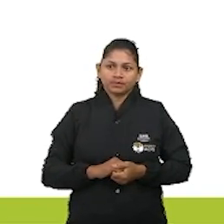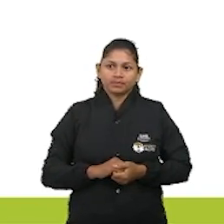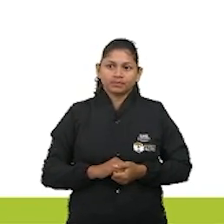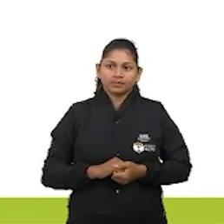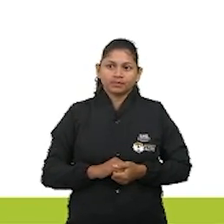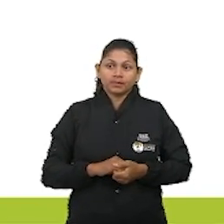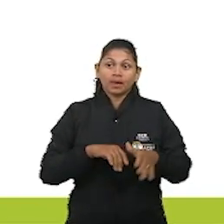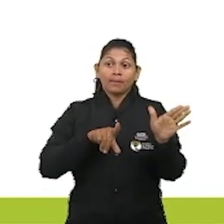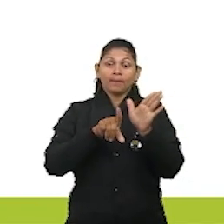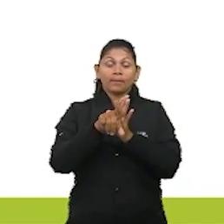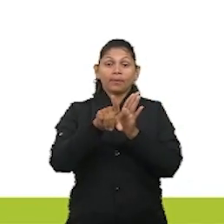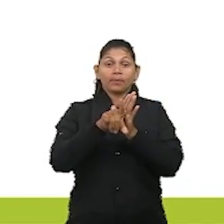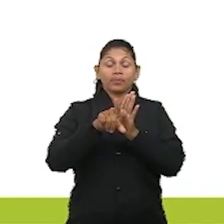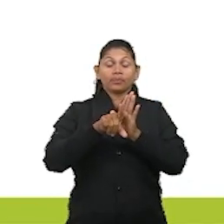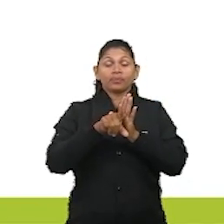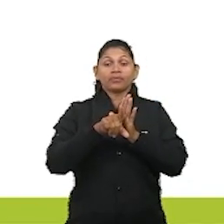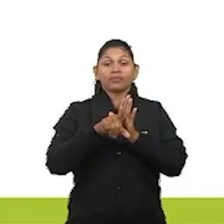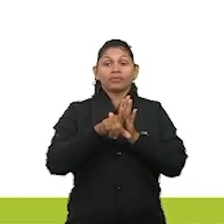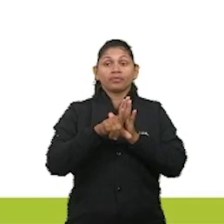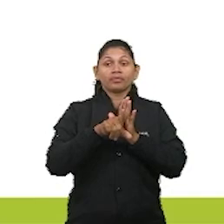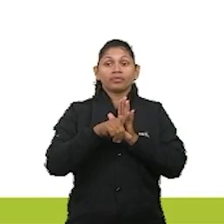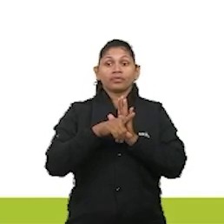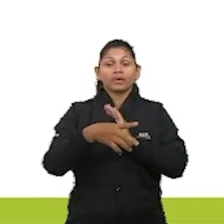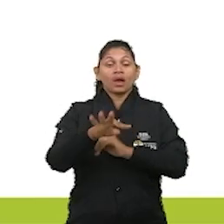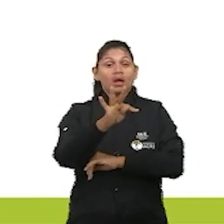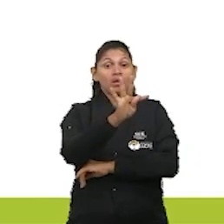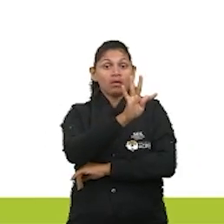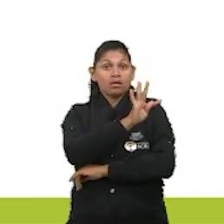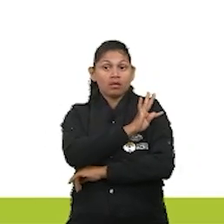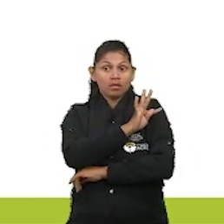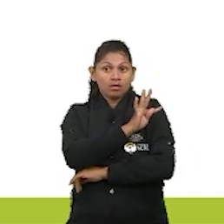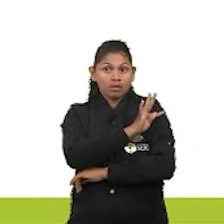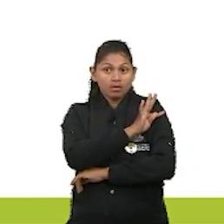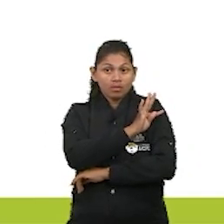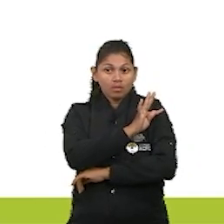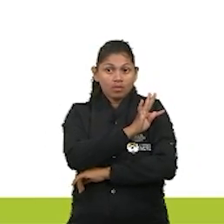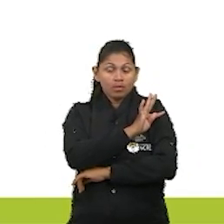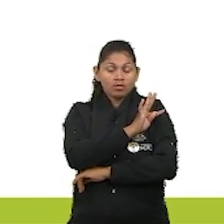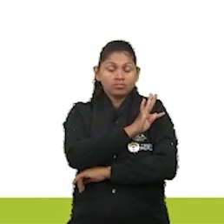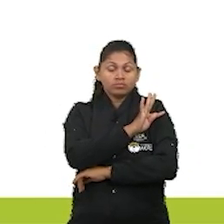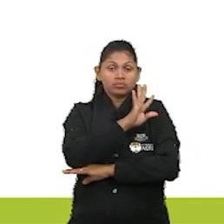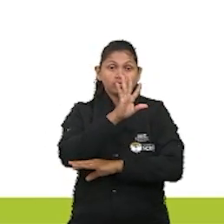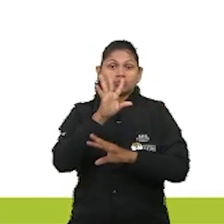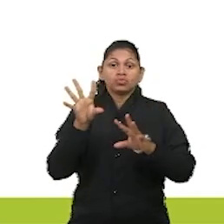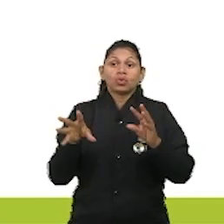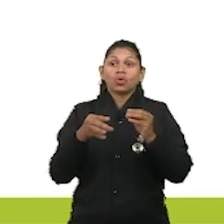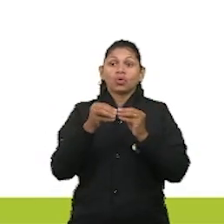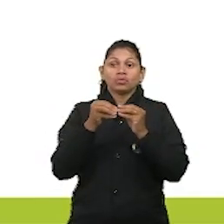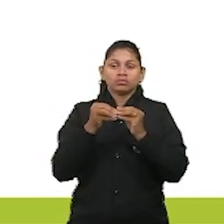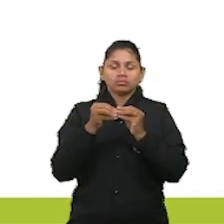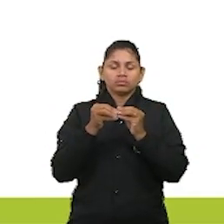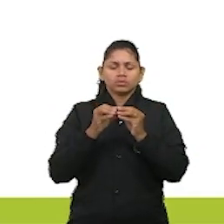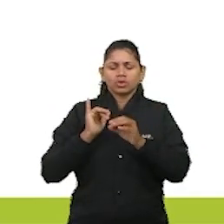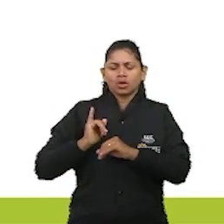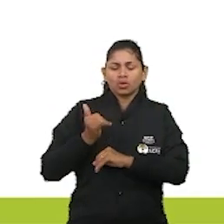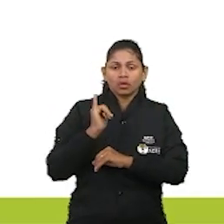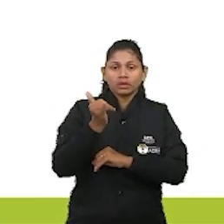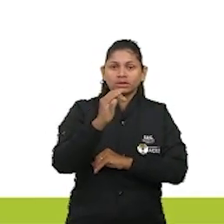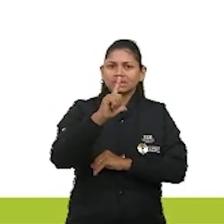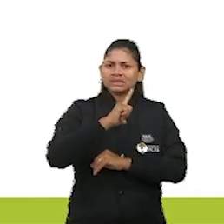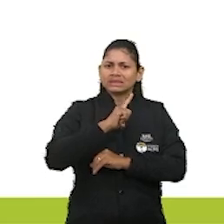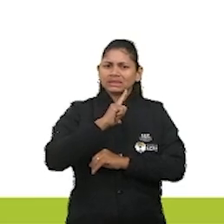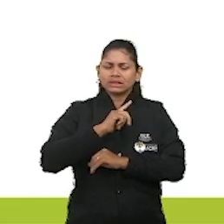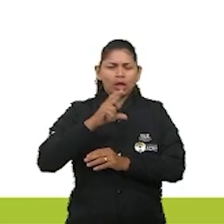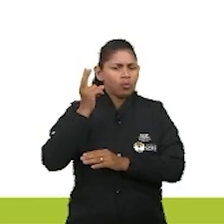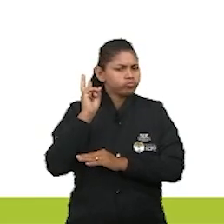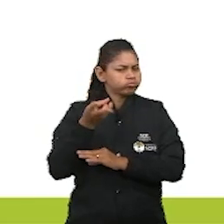A pergunta, ele fala assim, ó, o técnico concluiu que as correntes que apresentam o mesmo valor são. Gente, sempre é legal começar